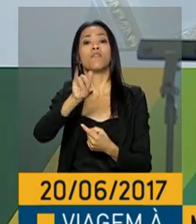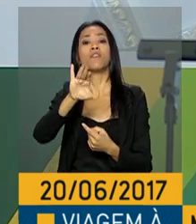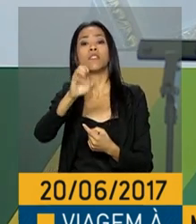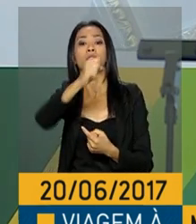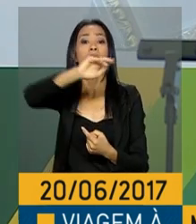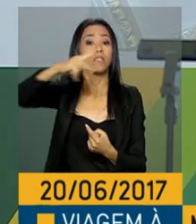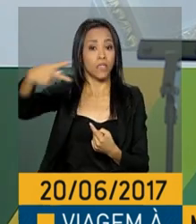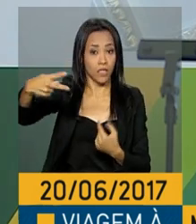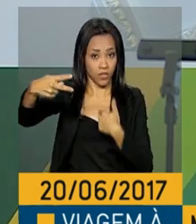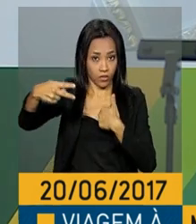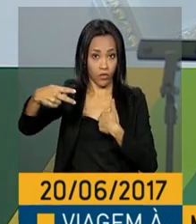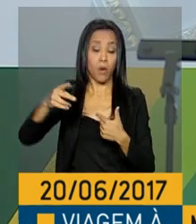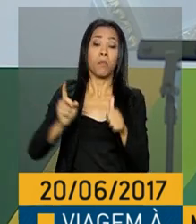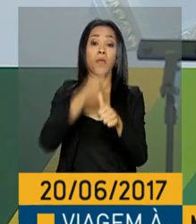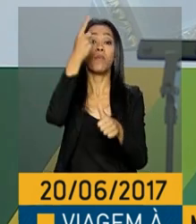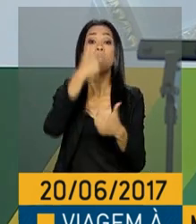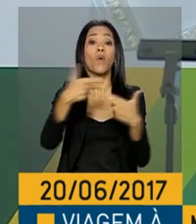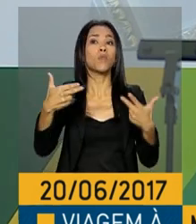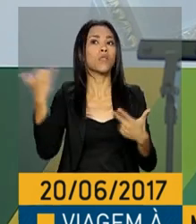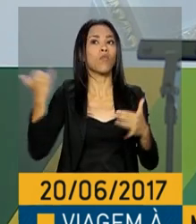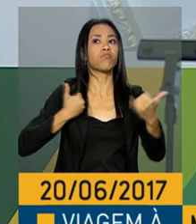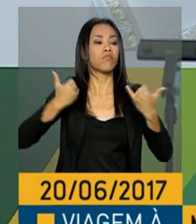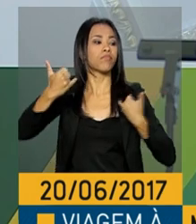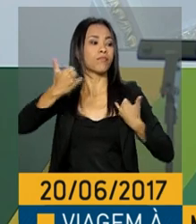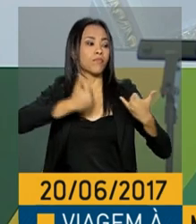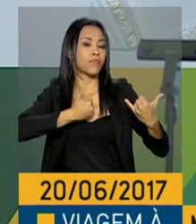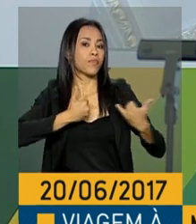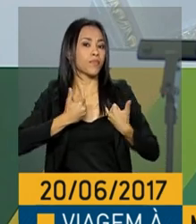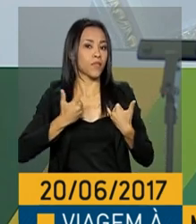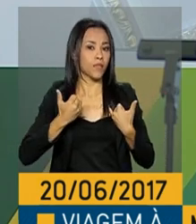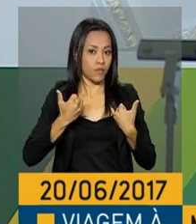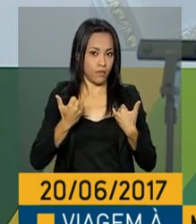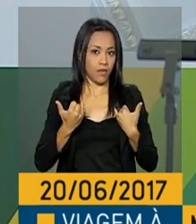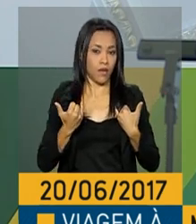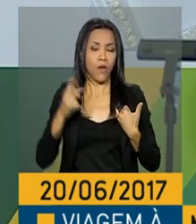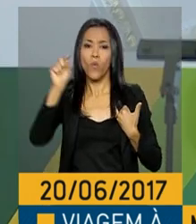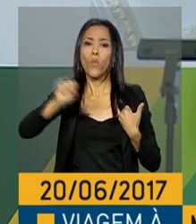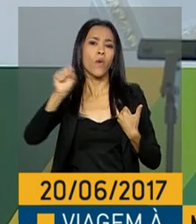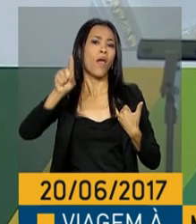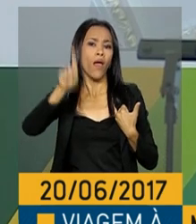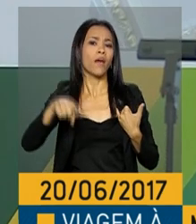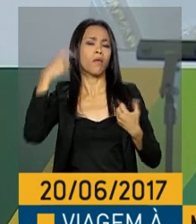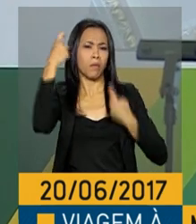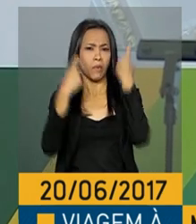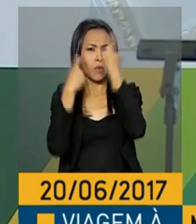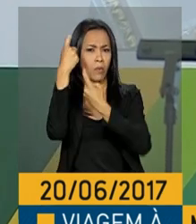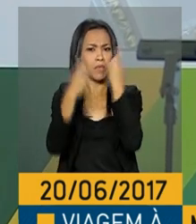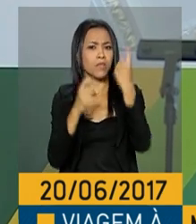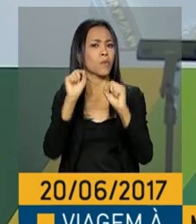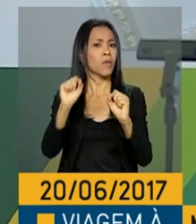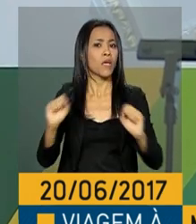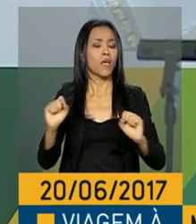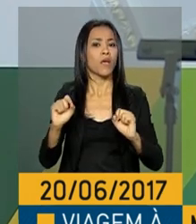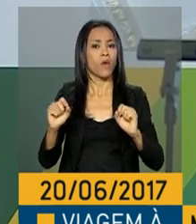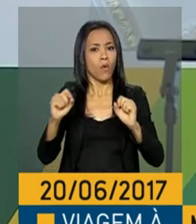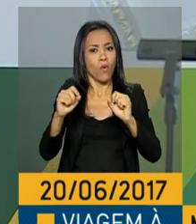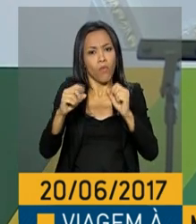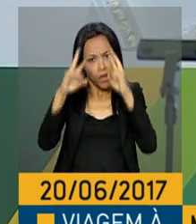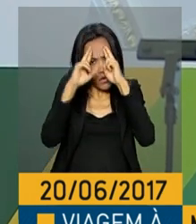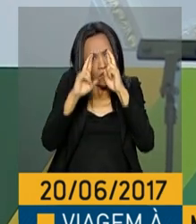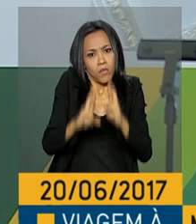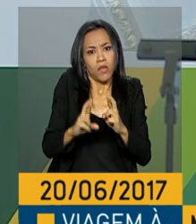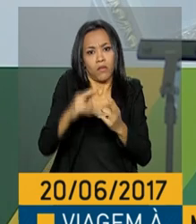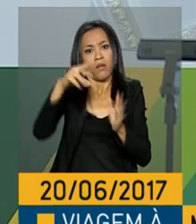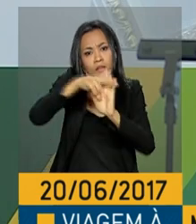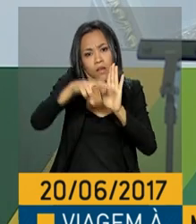ao exterior, a primeira coisa que eu ouvia era exatamente uma preocupação com a segurança jurídica, no particular,